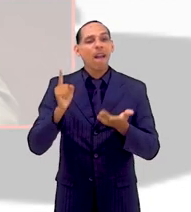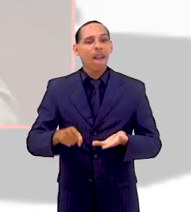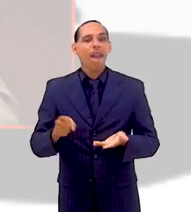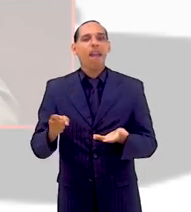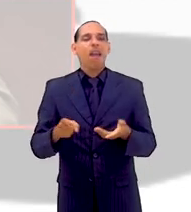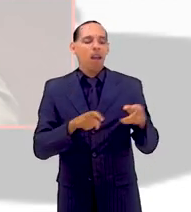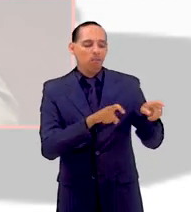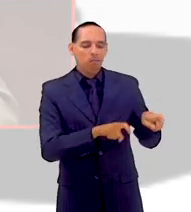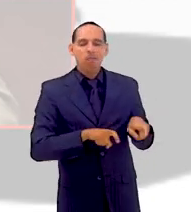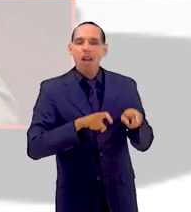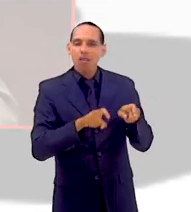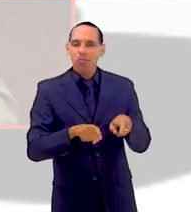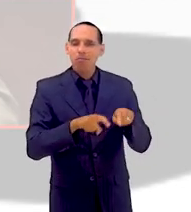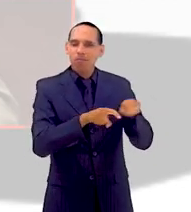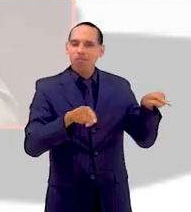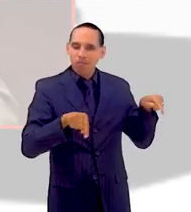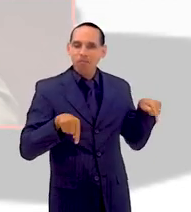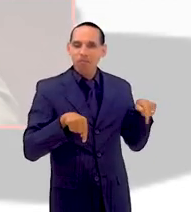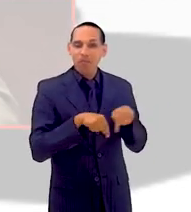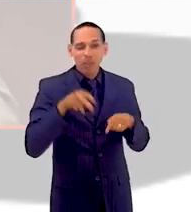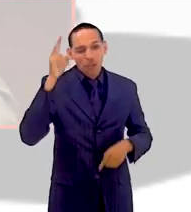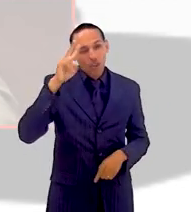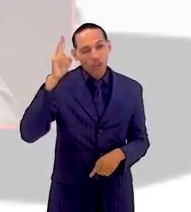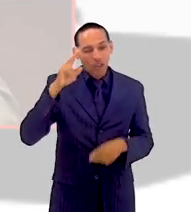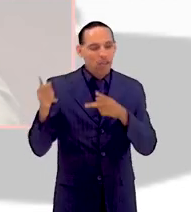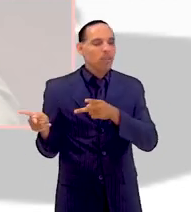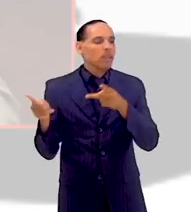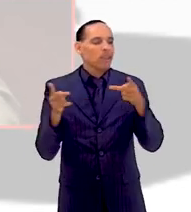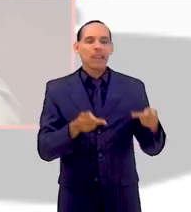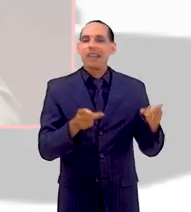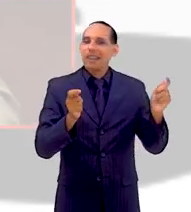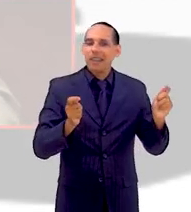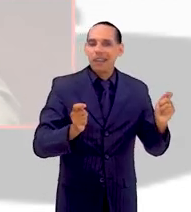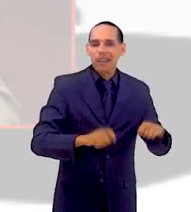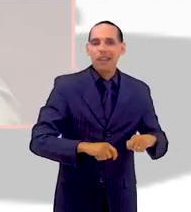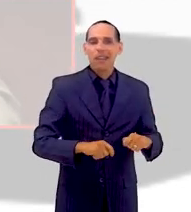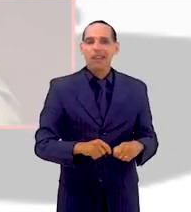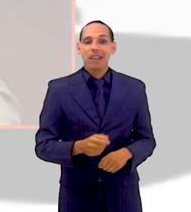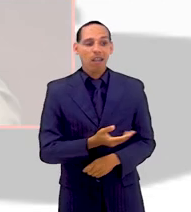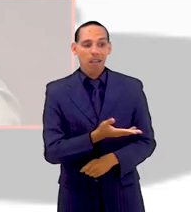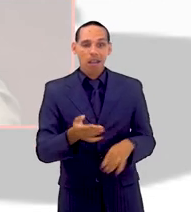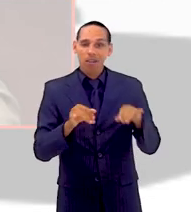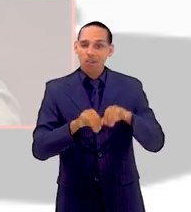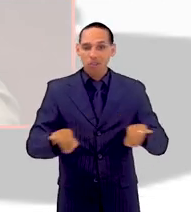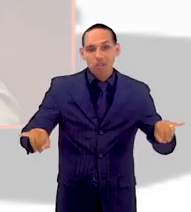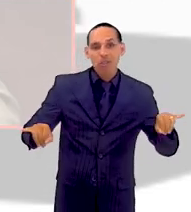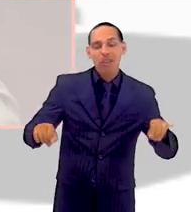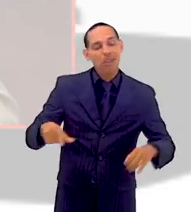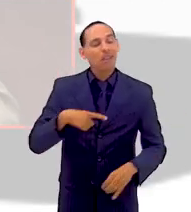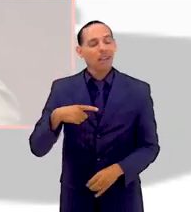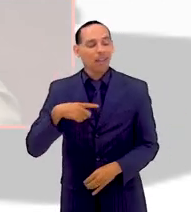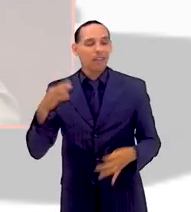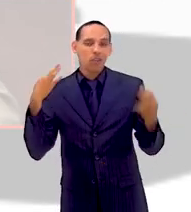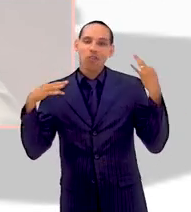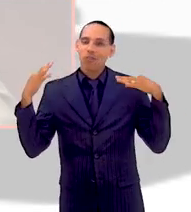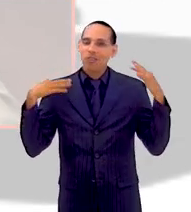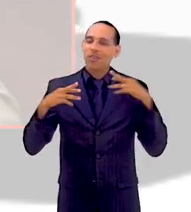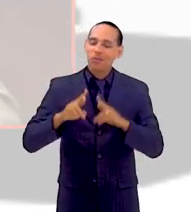históricas que estão abertas à visitação e que estão colocadas como um processo de divulgação de um